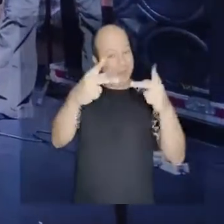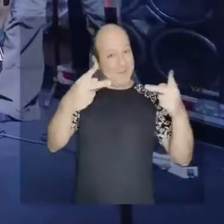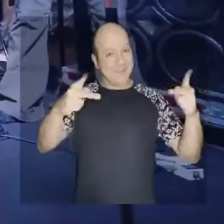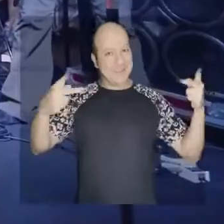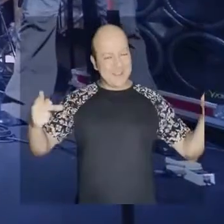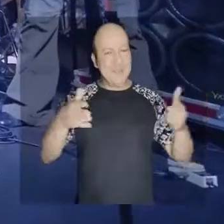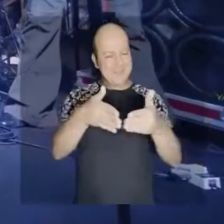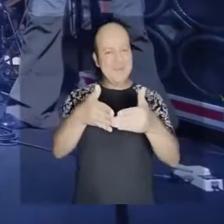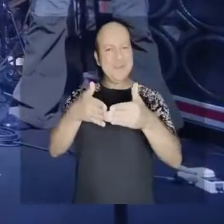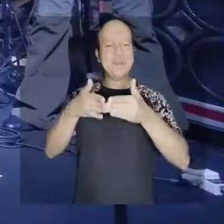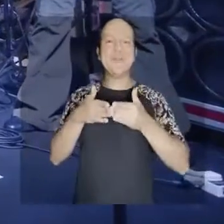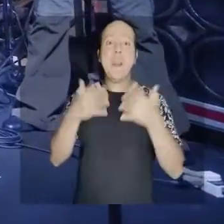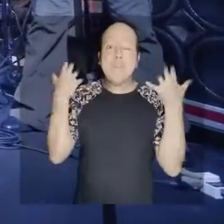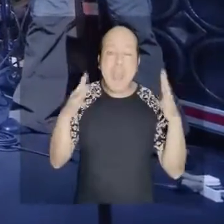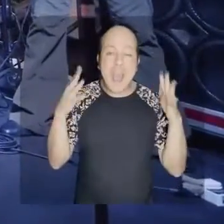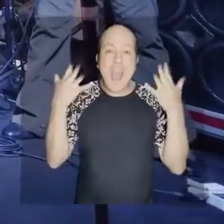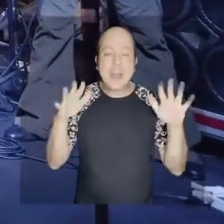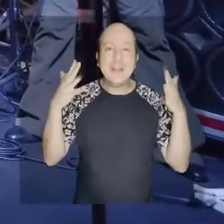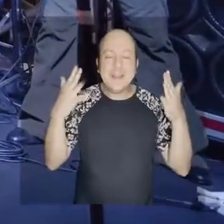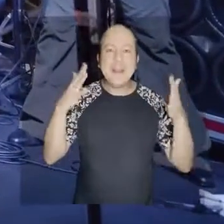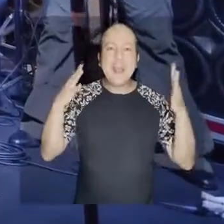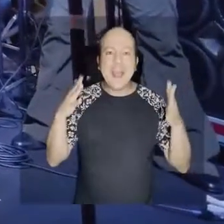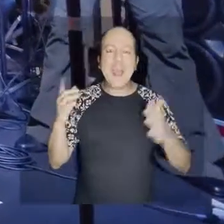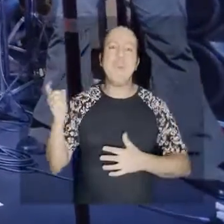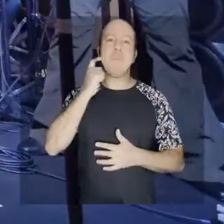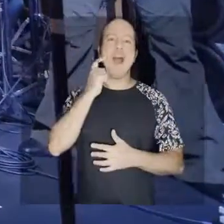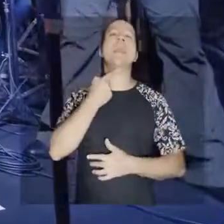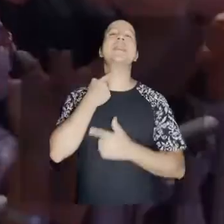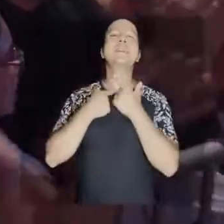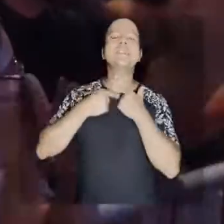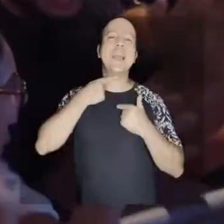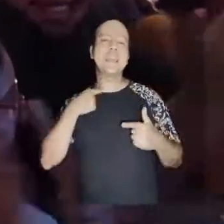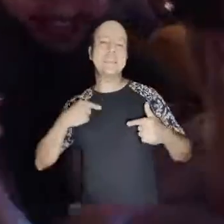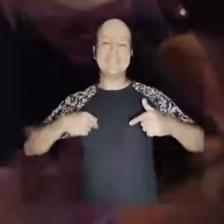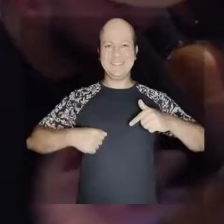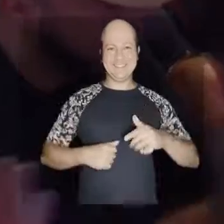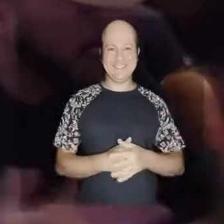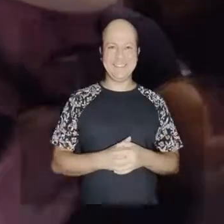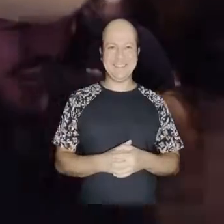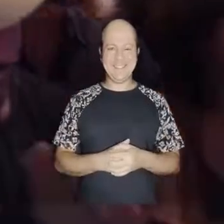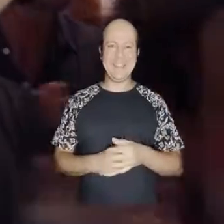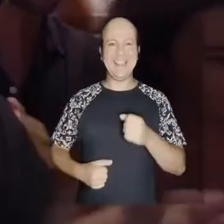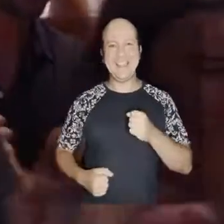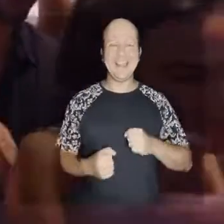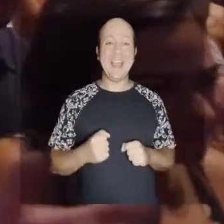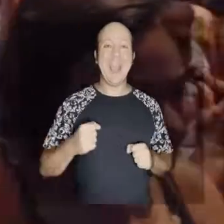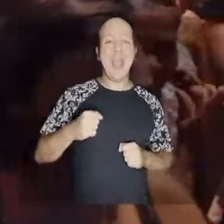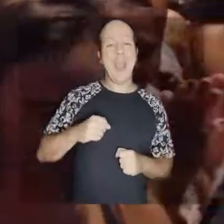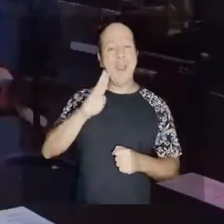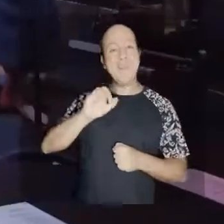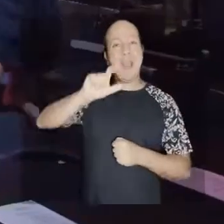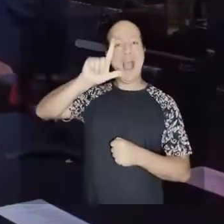vocês, por favor, muito barulho pra Bala Desejo! A plateia aplaude. A Kombi do Bala